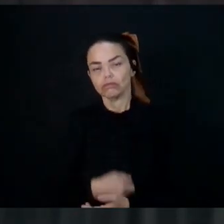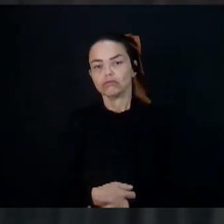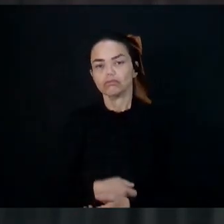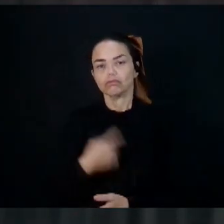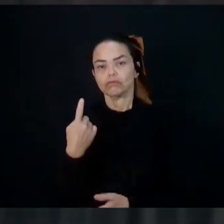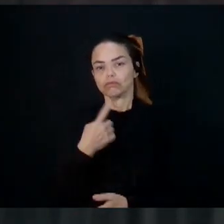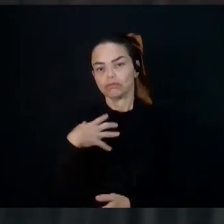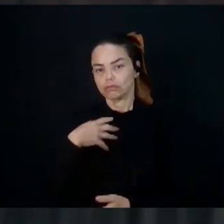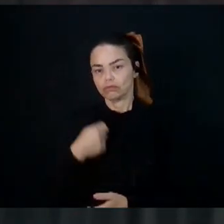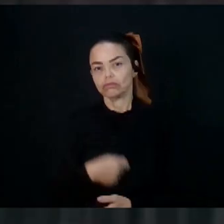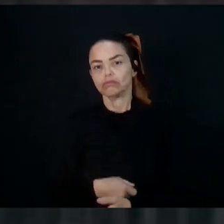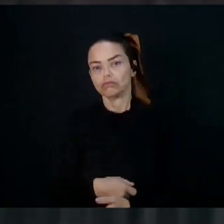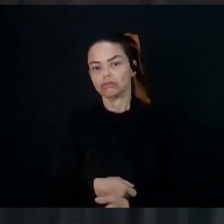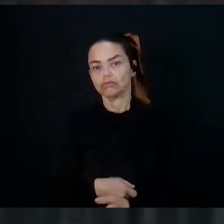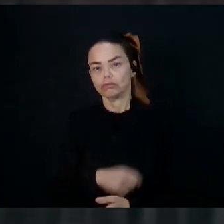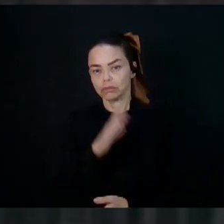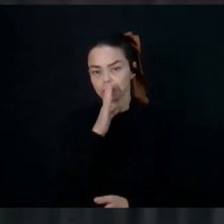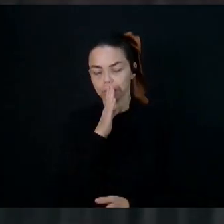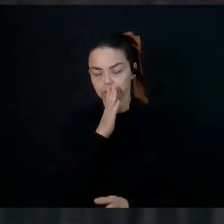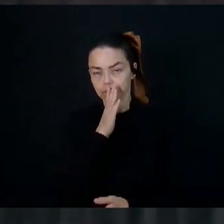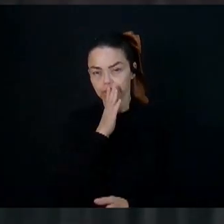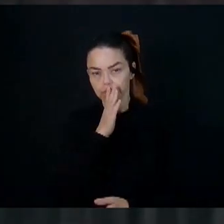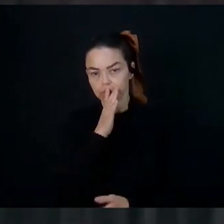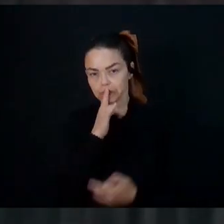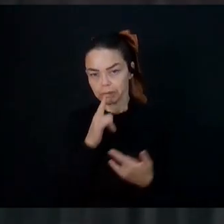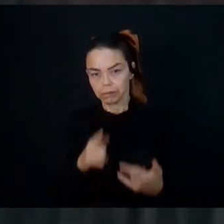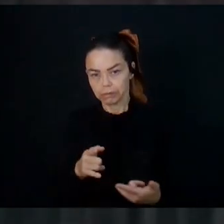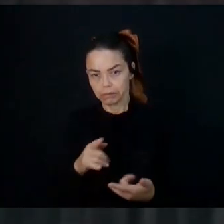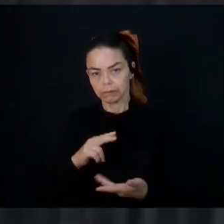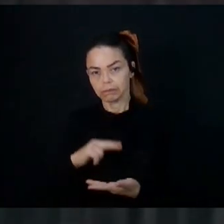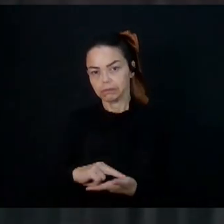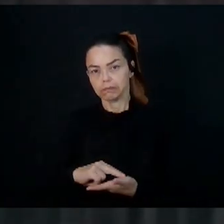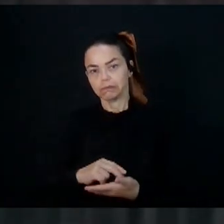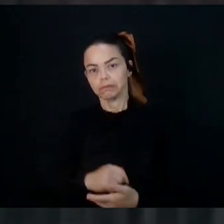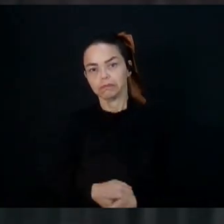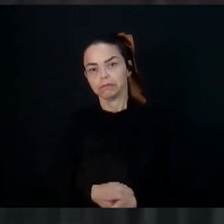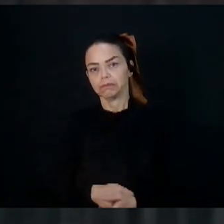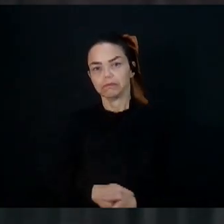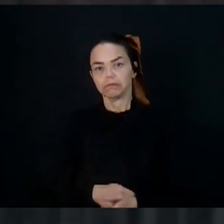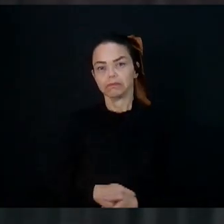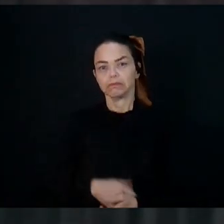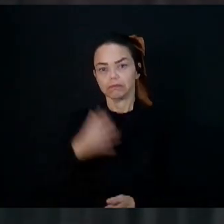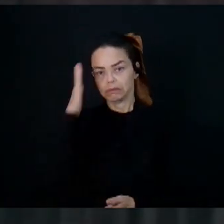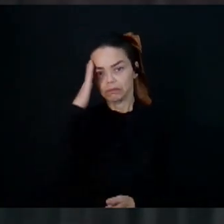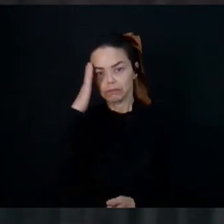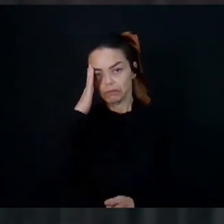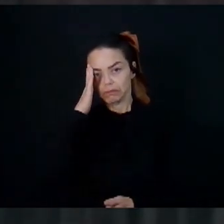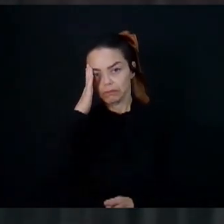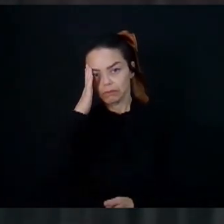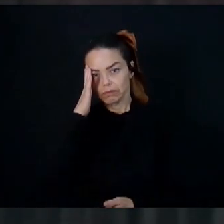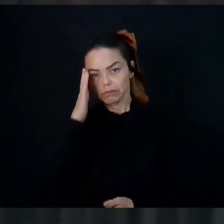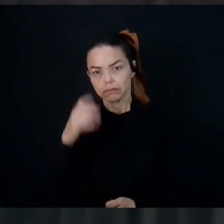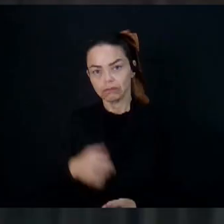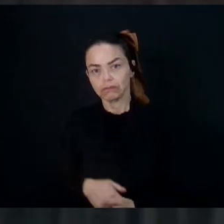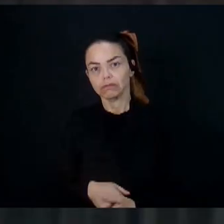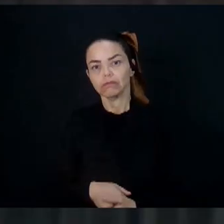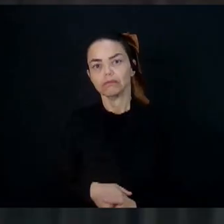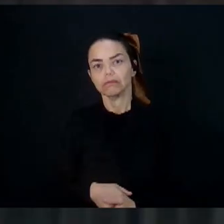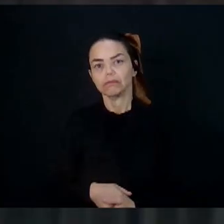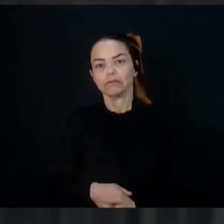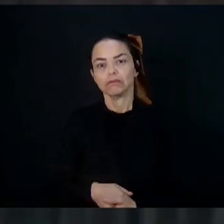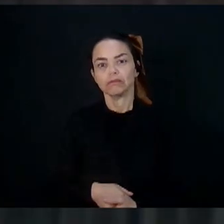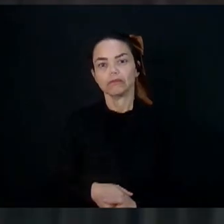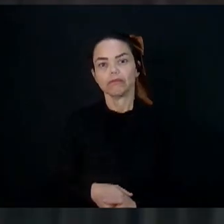querem ficar quietinhos na cama. Então, eu entendi, está com dor de cabeça, vou falar com a professora para